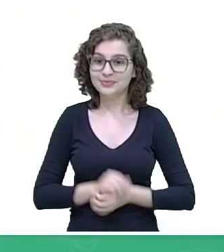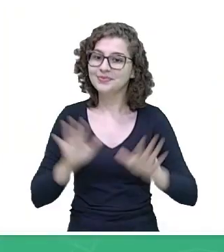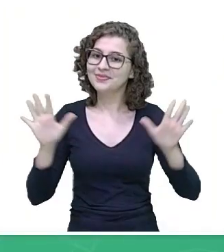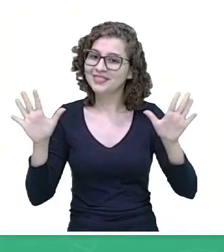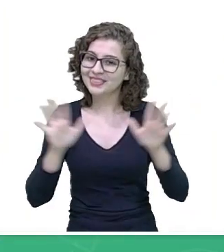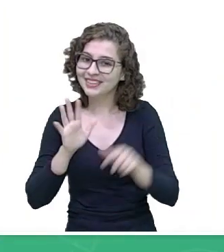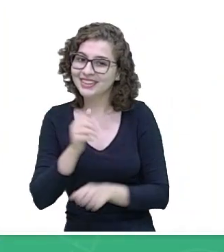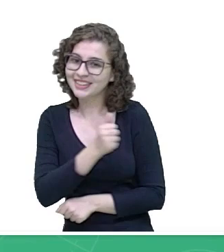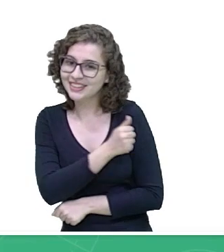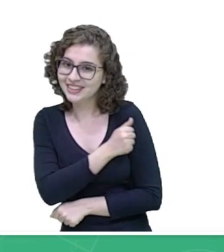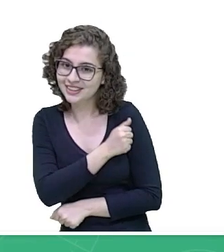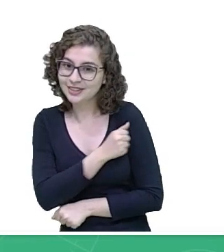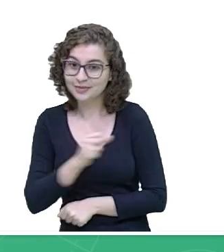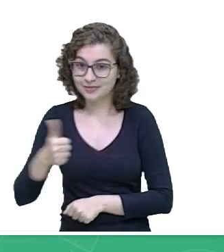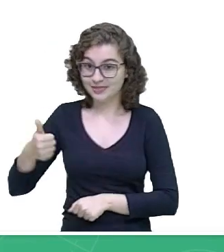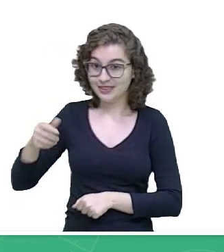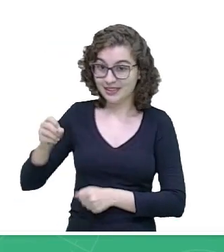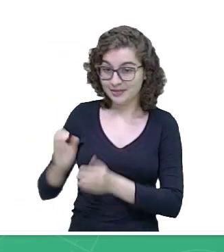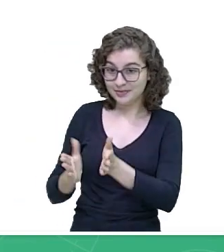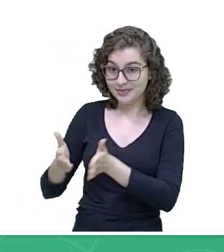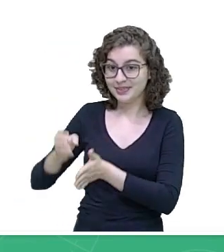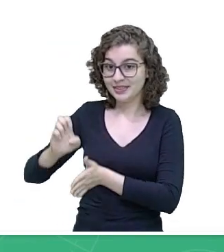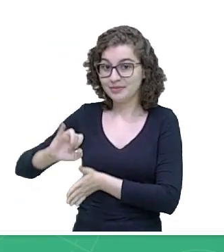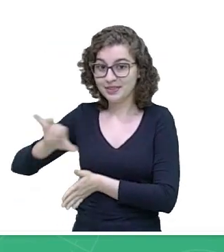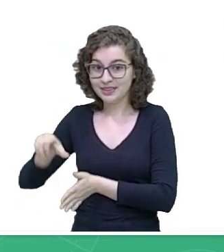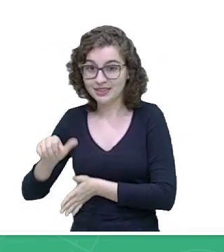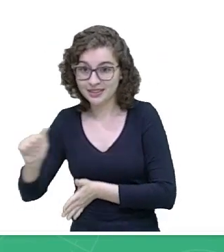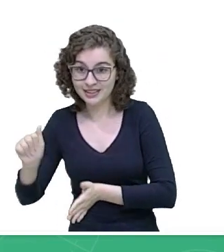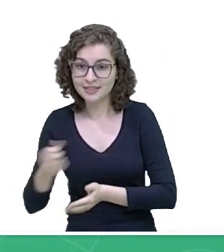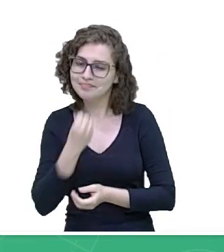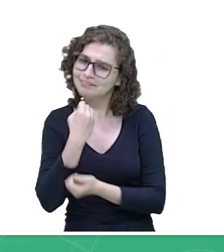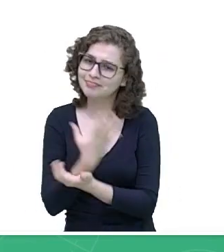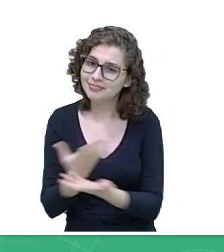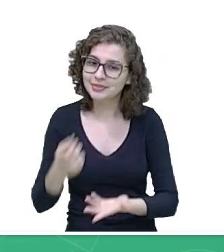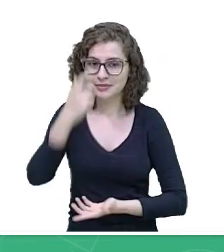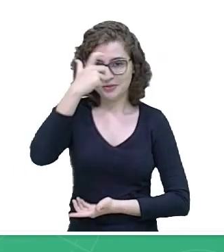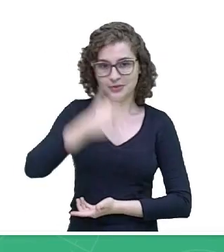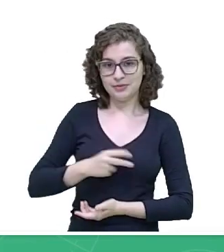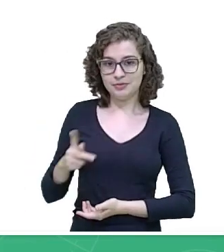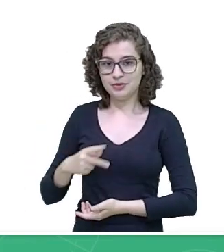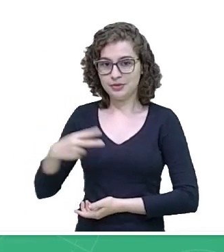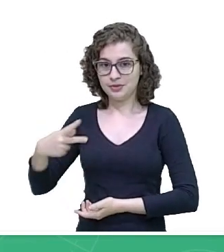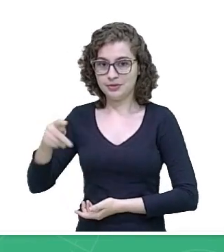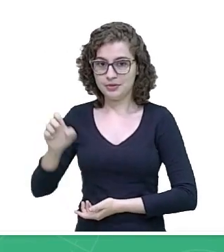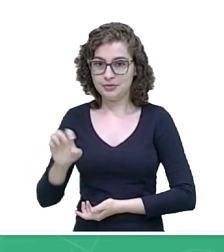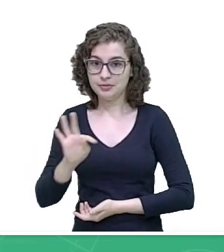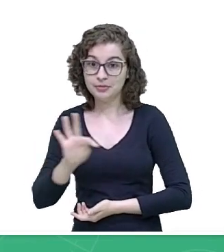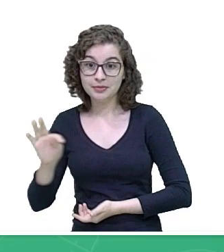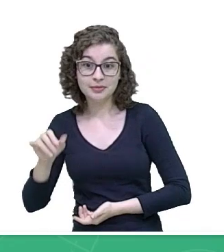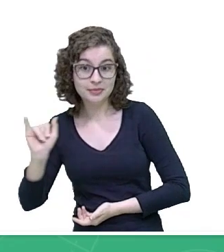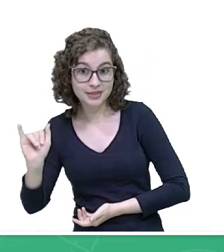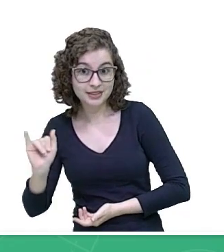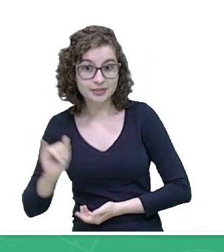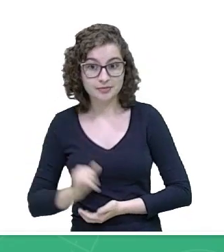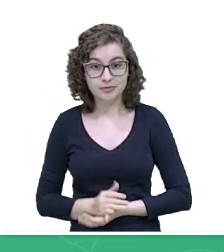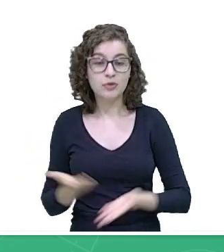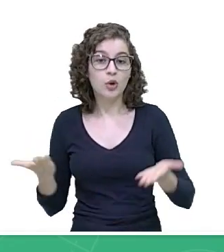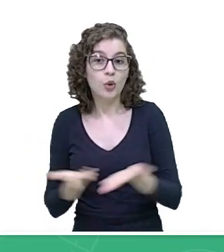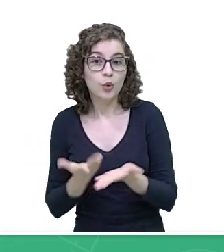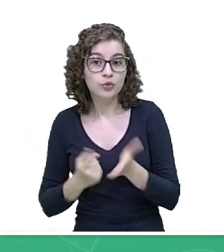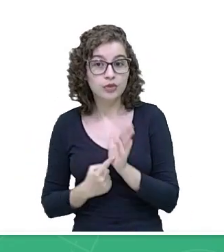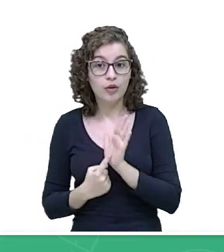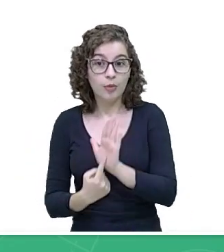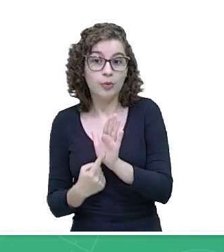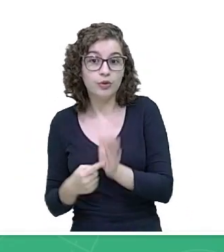Olá, alunos da décima etapa da nossa educação de jovens e adultos. Bem-vindos, sou a professora Pet Ribeiro. Vou trazer hoje para vocês a